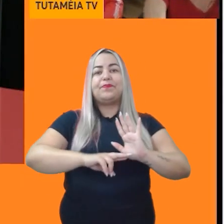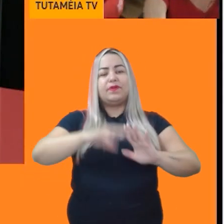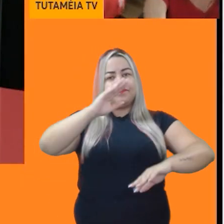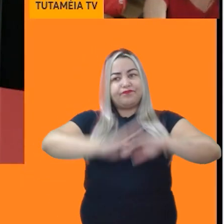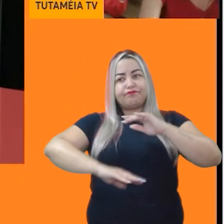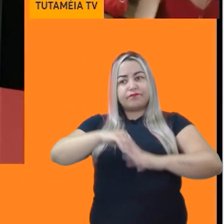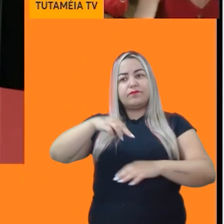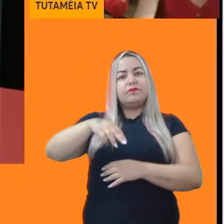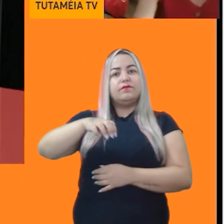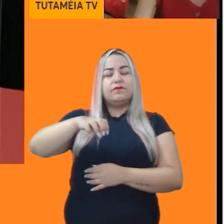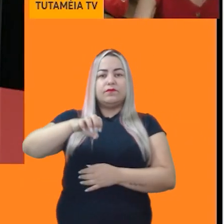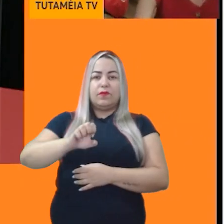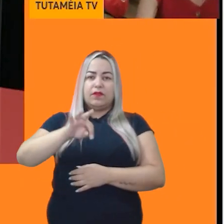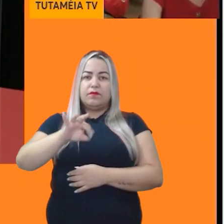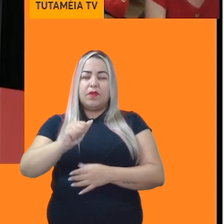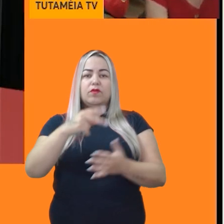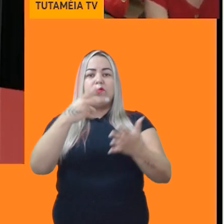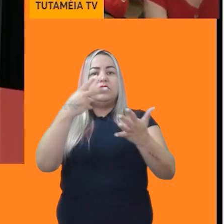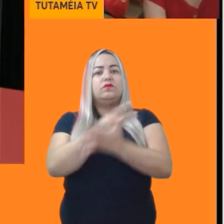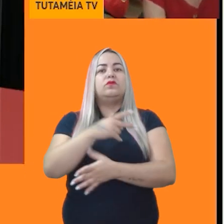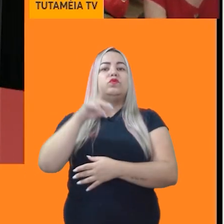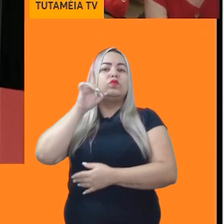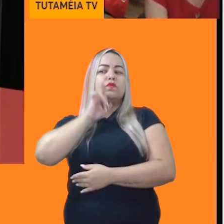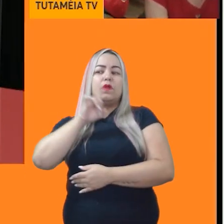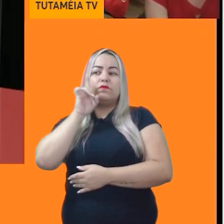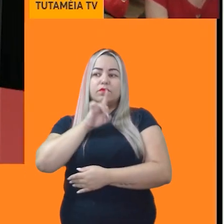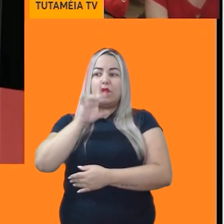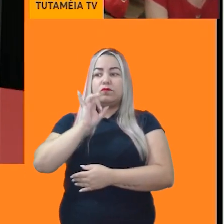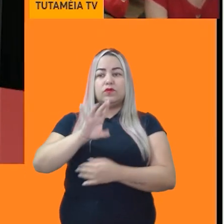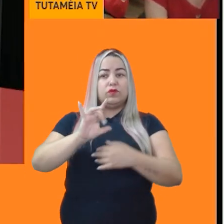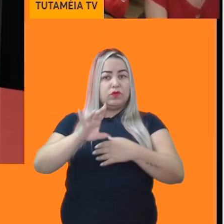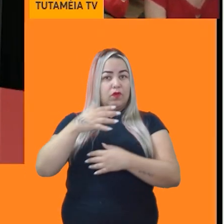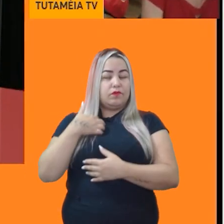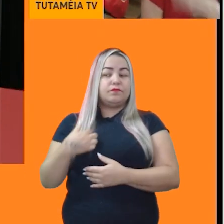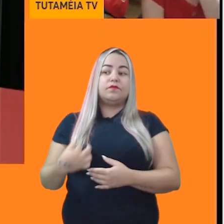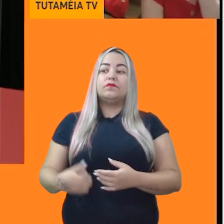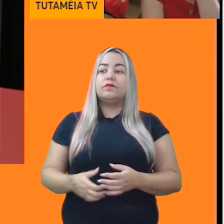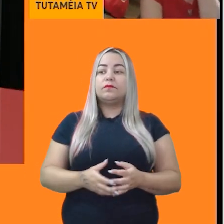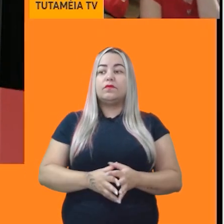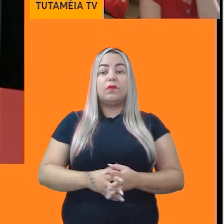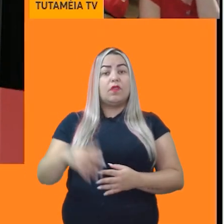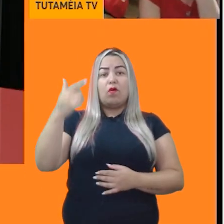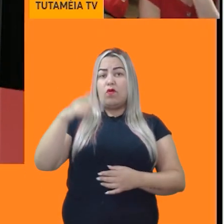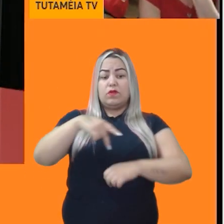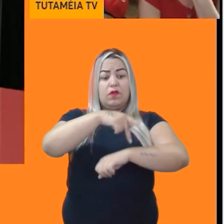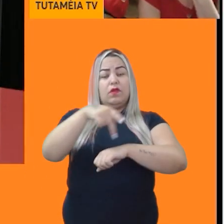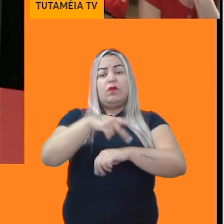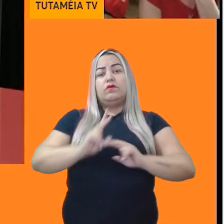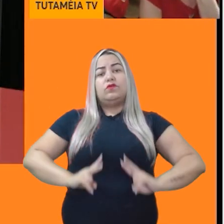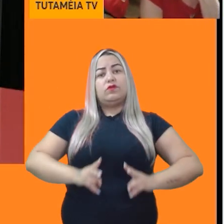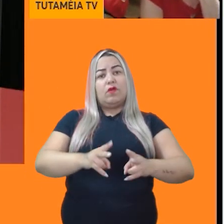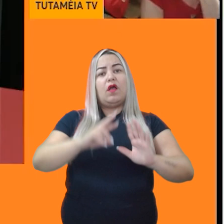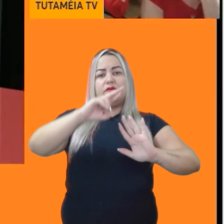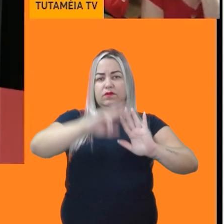ou essa forma de atuação da Meta vai se dar praticamente nos Estados Unidos apenas, pelo menos por enquanto, né? E